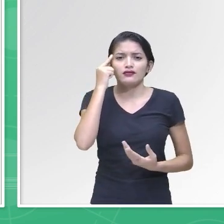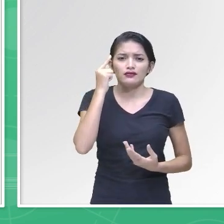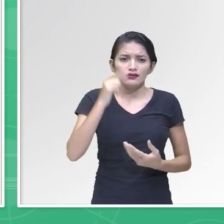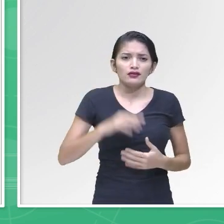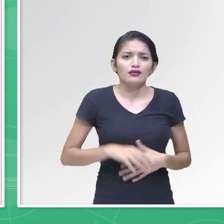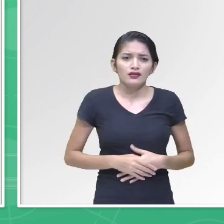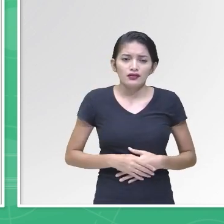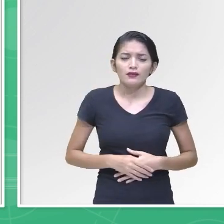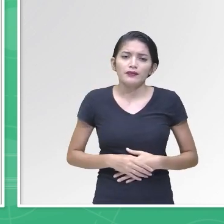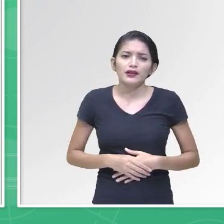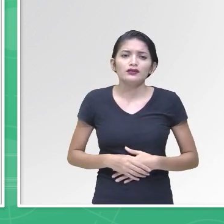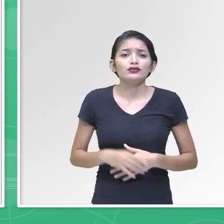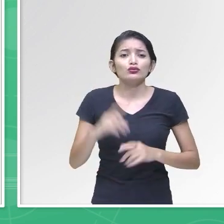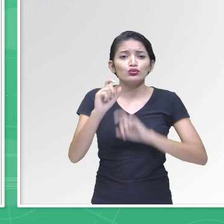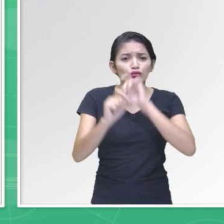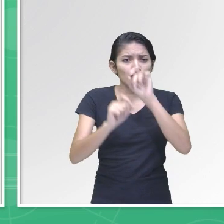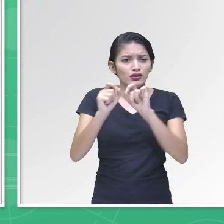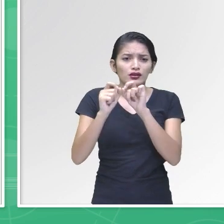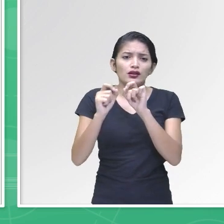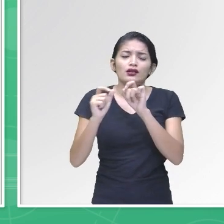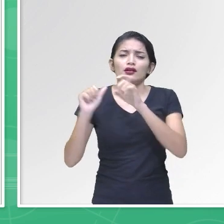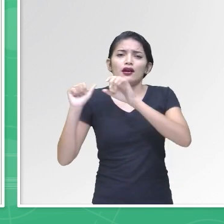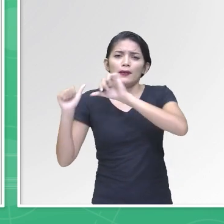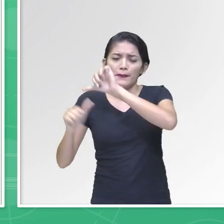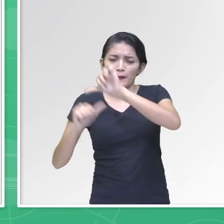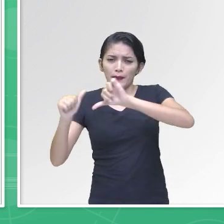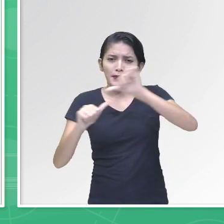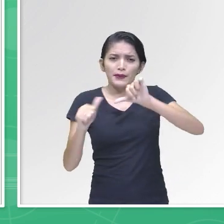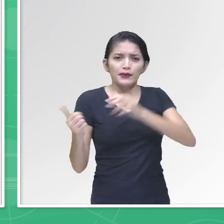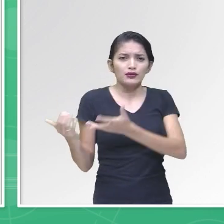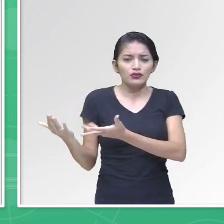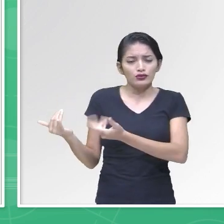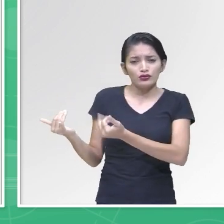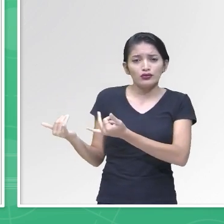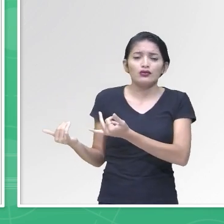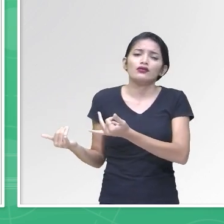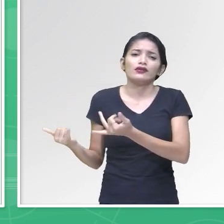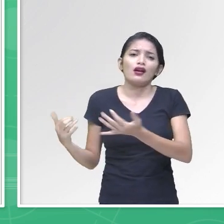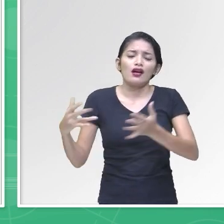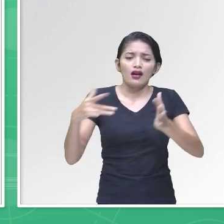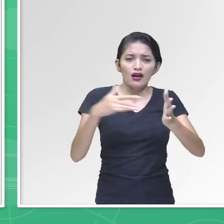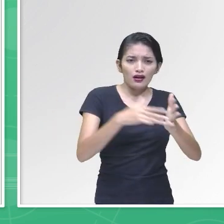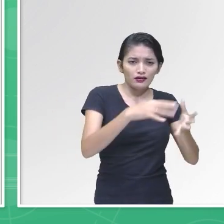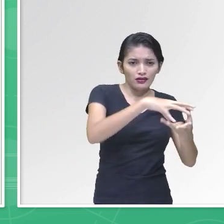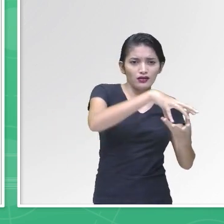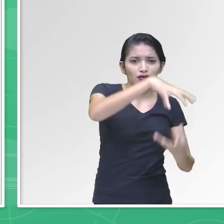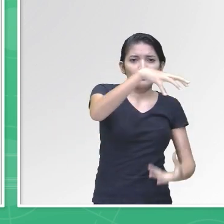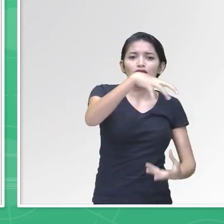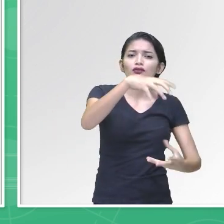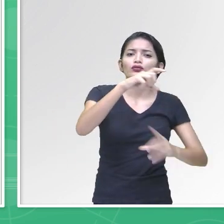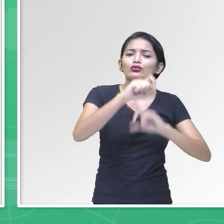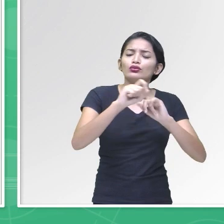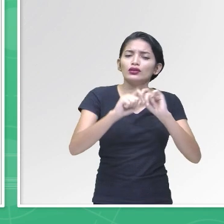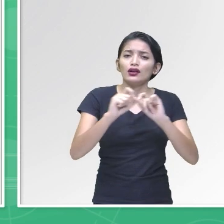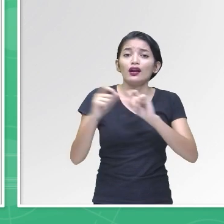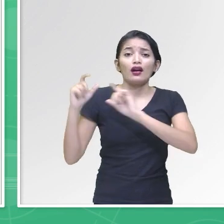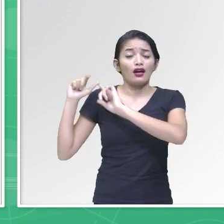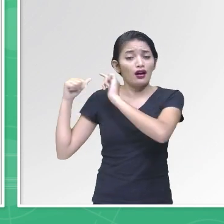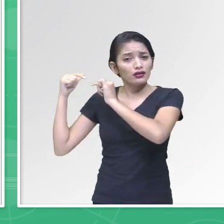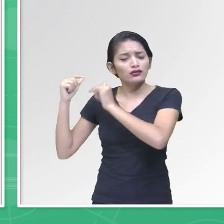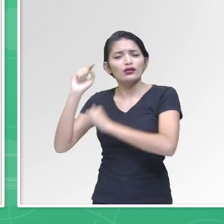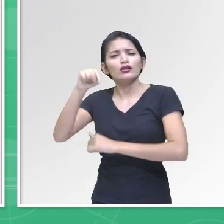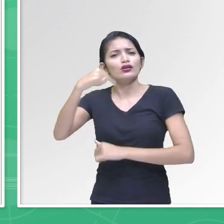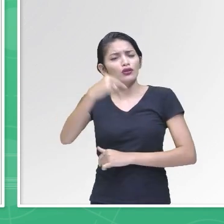para estabelecer a mudança da vida do jovem para a fase adulta, uma tradicional e outra que entende